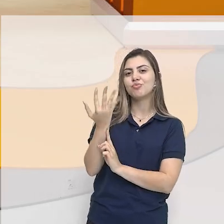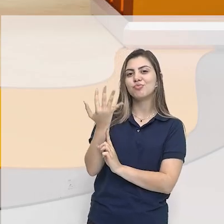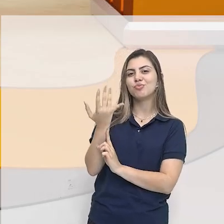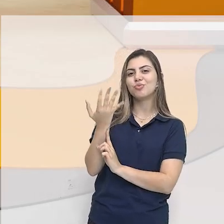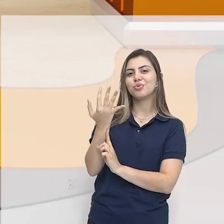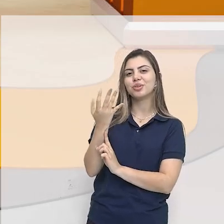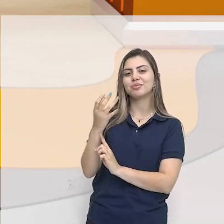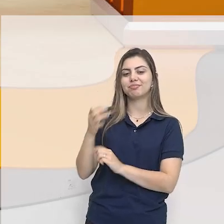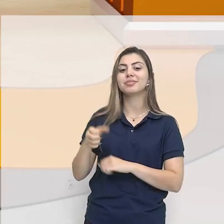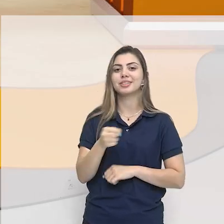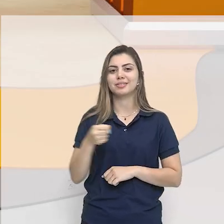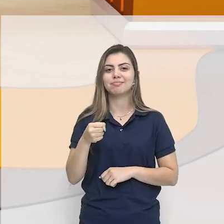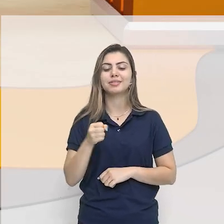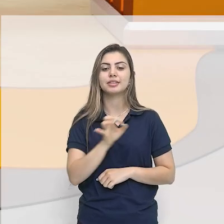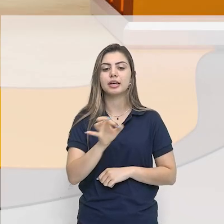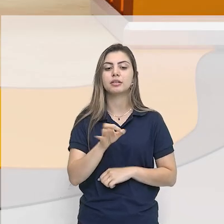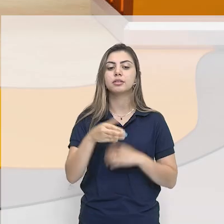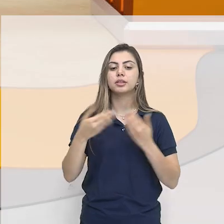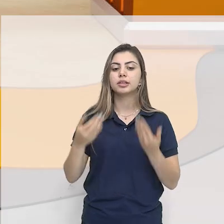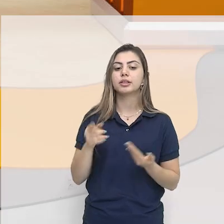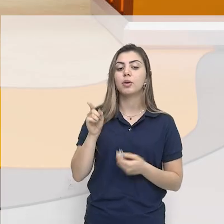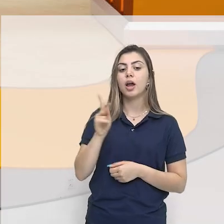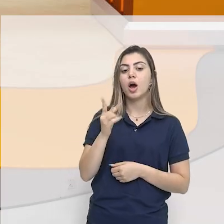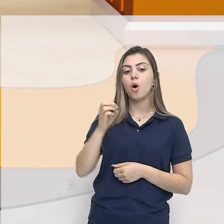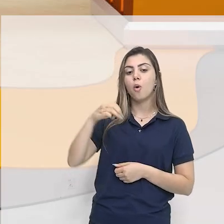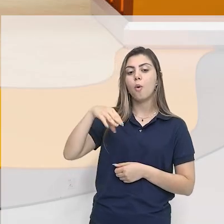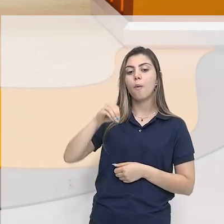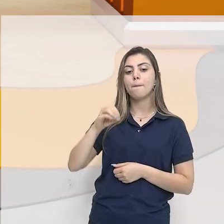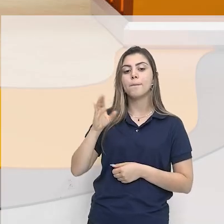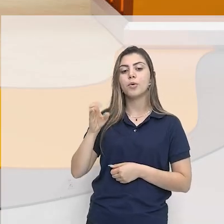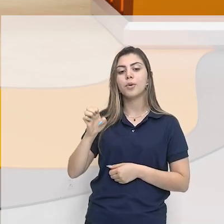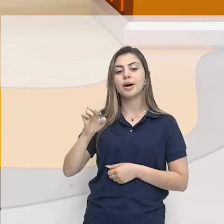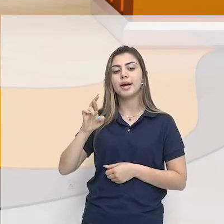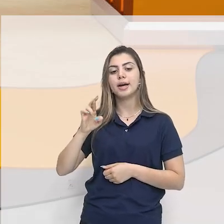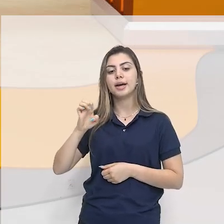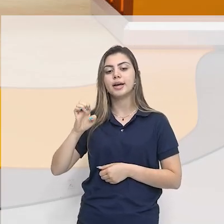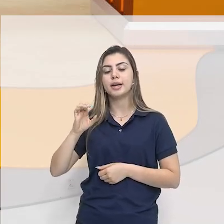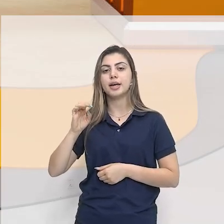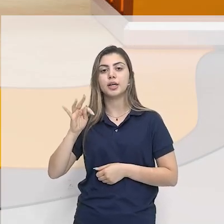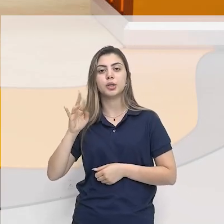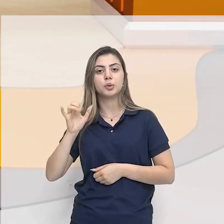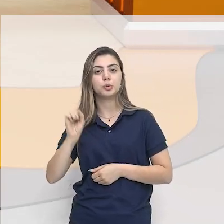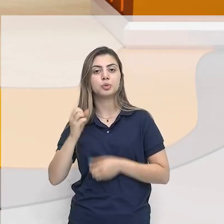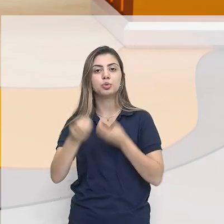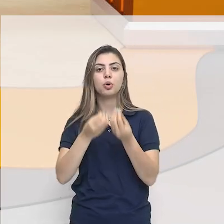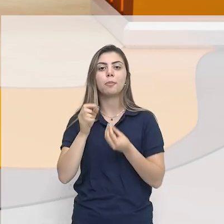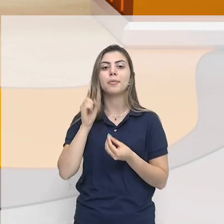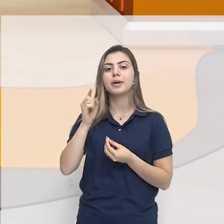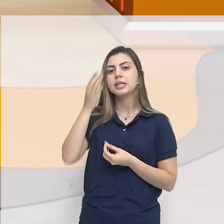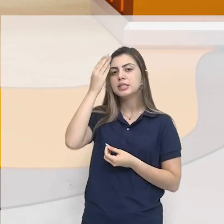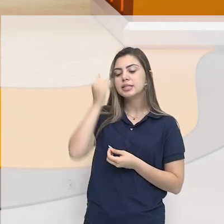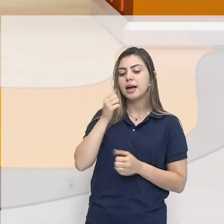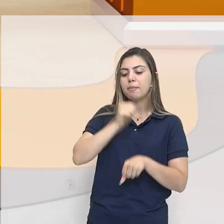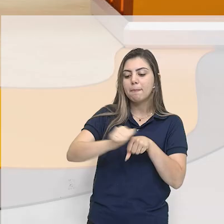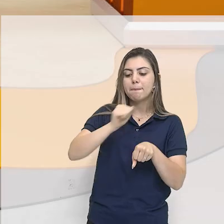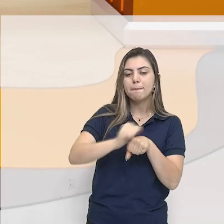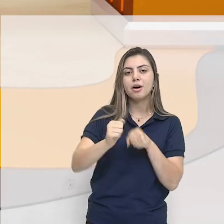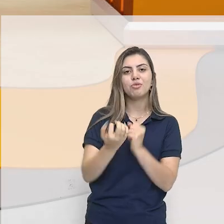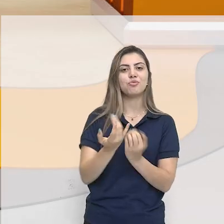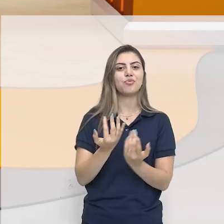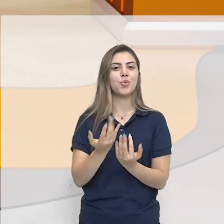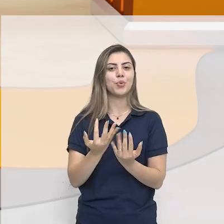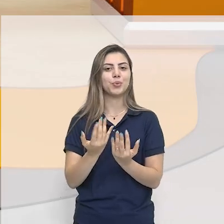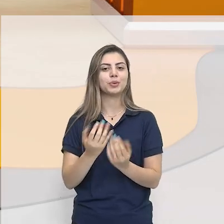Então, a partir do Homo erectus, nós temos o quê? O domínio do fogo. Isso é muito importante para o nosso processo, né?